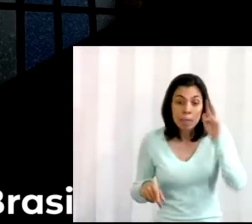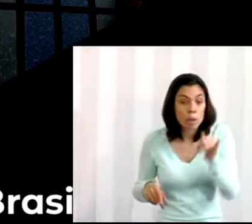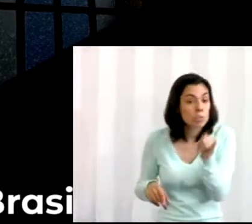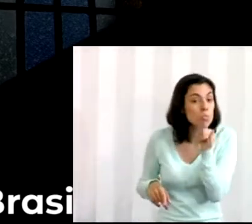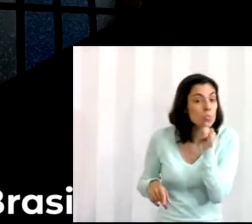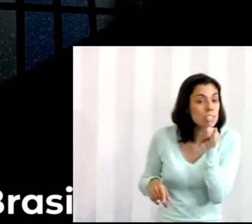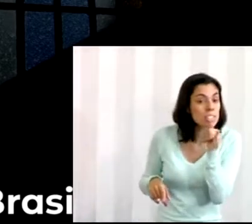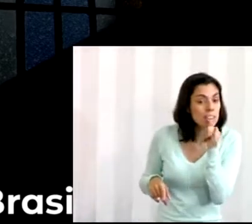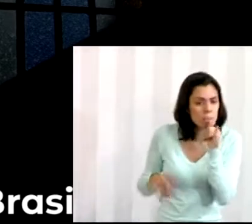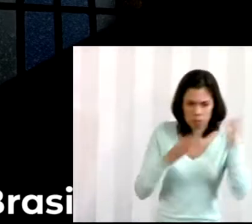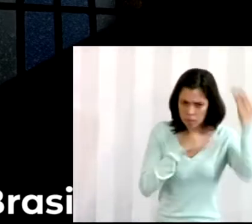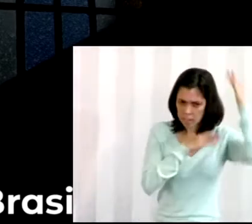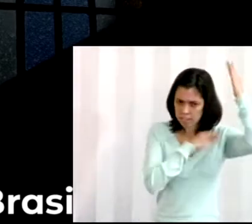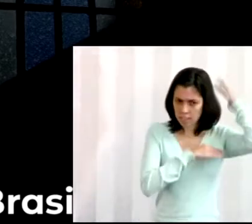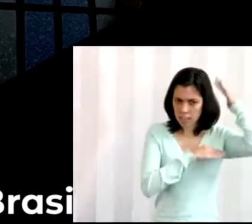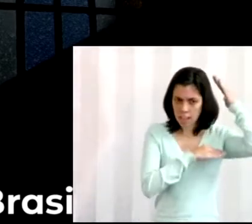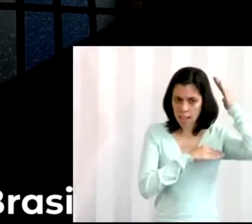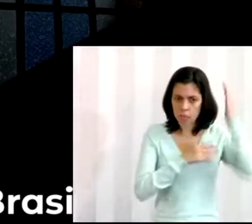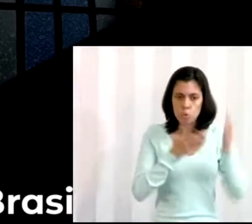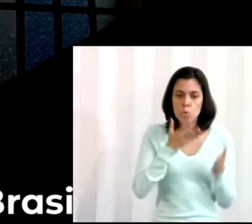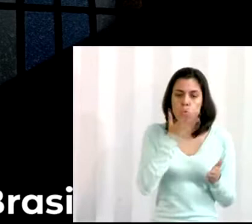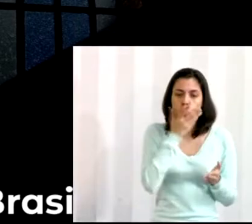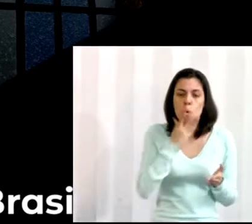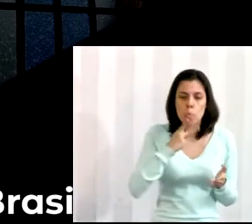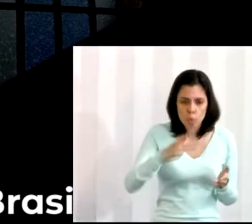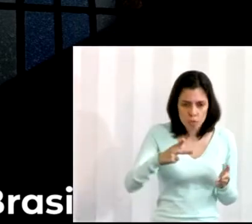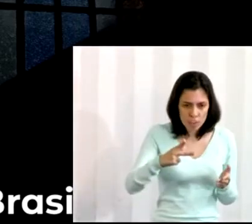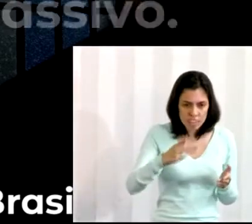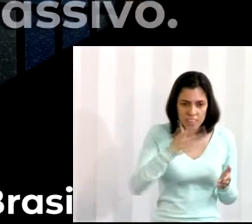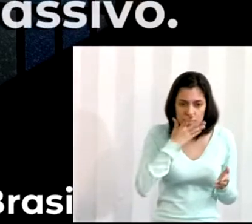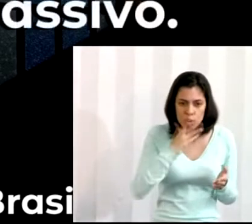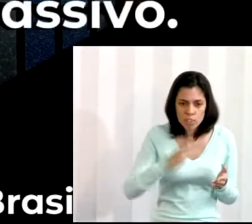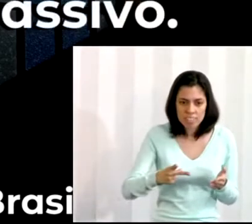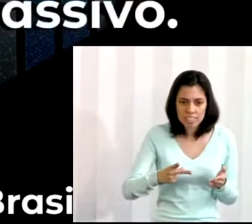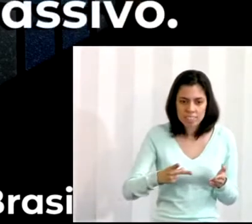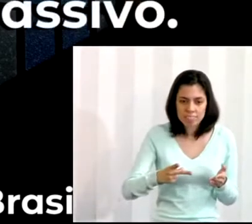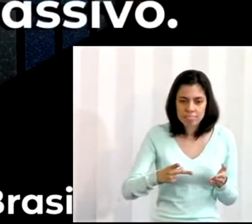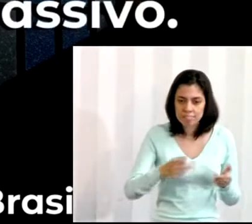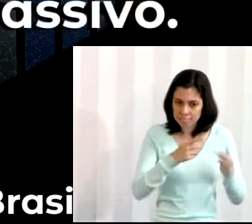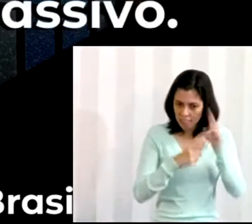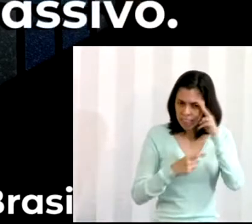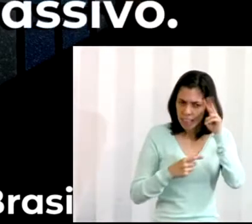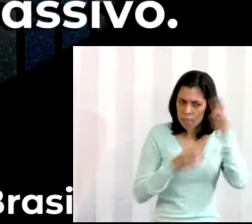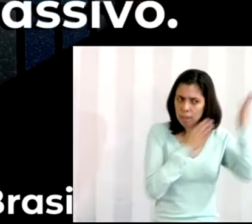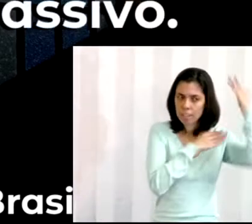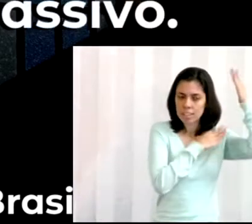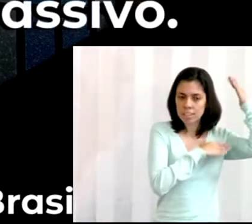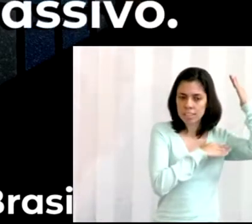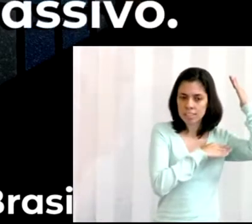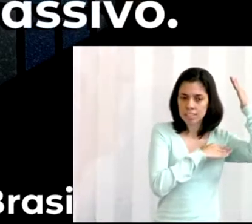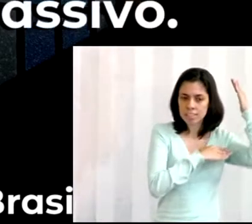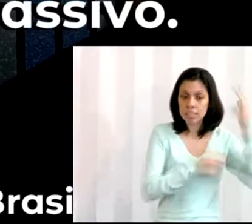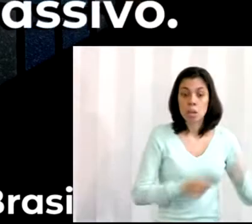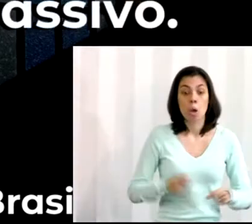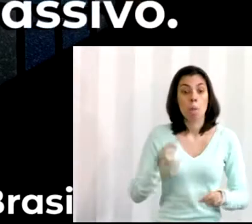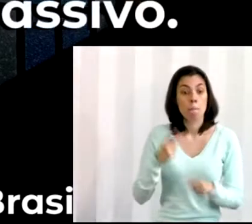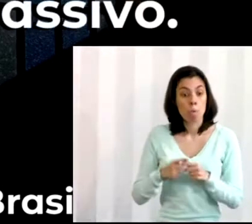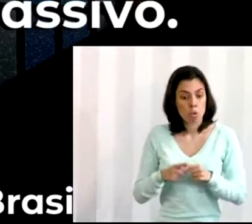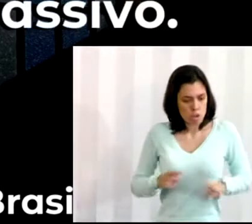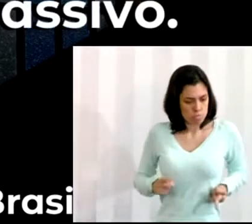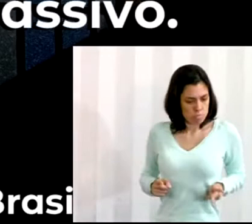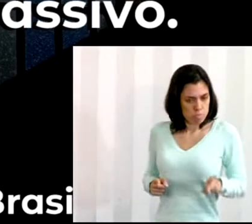os profetas, os quais falaram em nome do Senhor. Eis que temos por felizes os que perseveraram